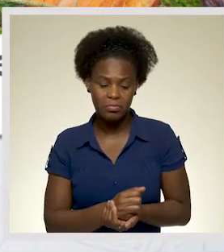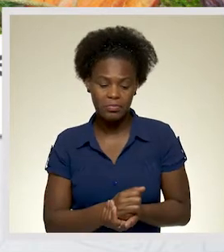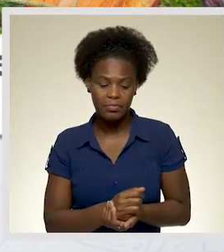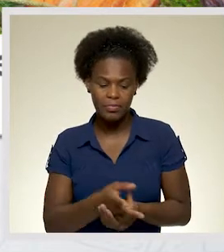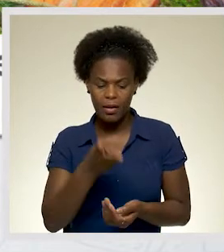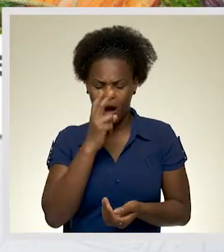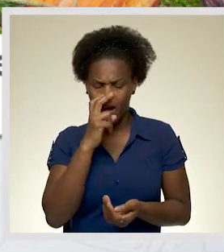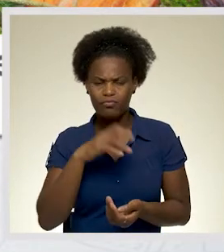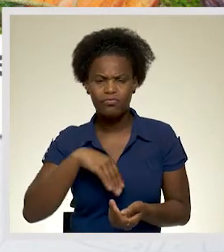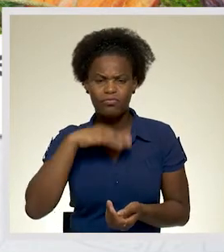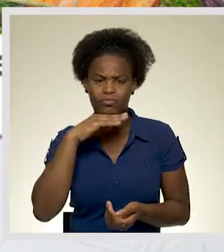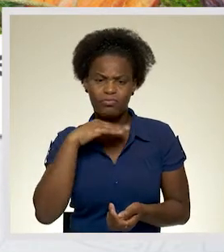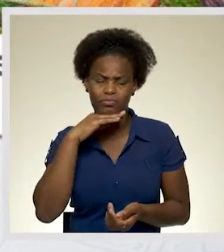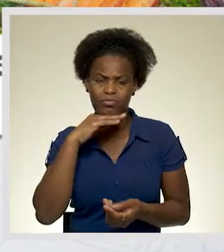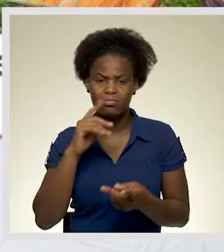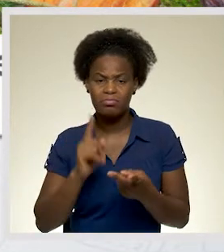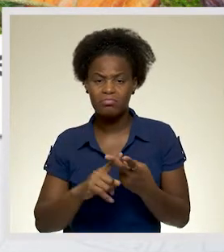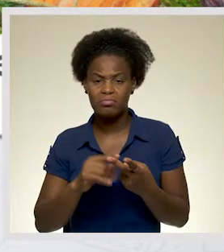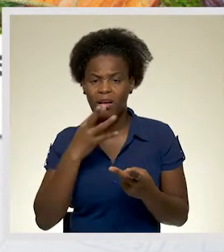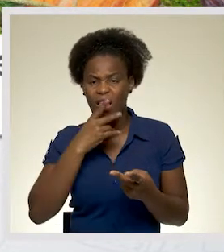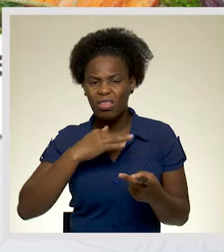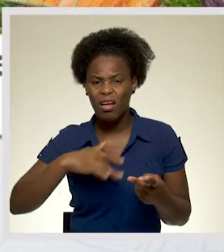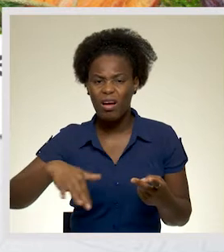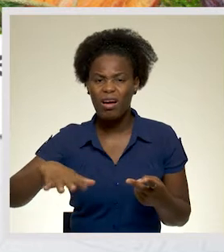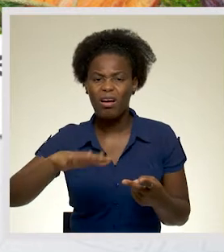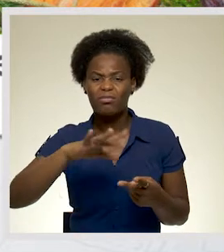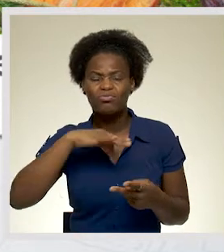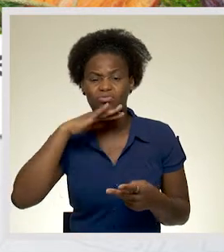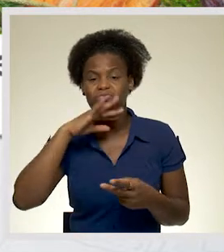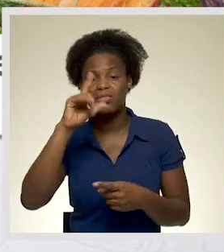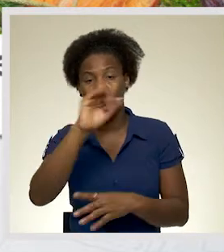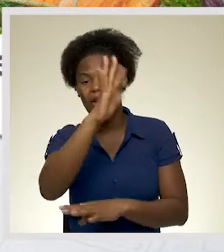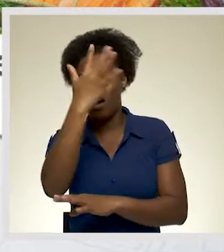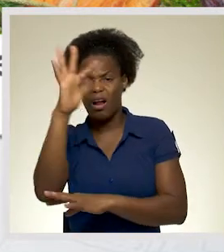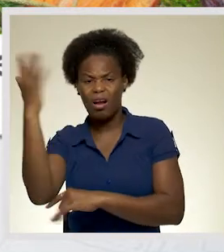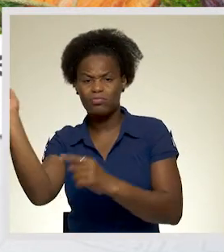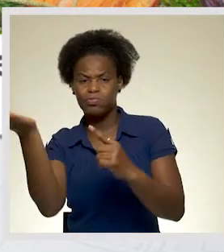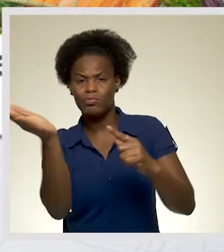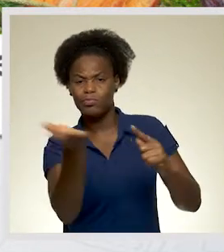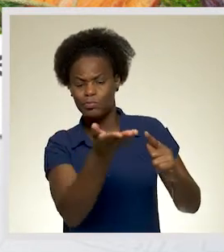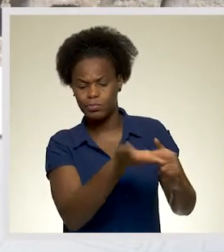ar, poluição do solo e abate das árvores.